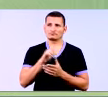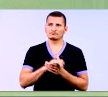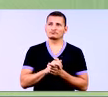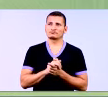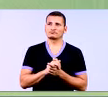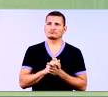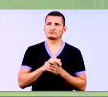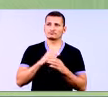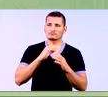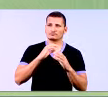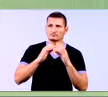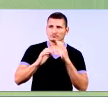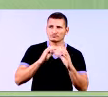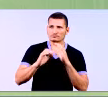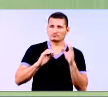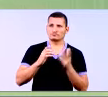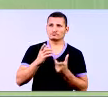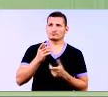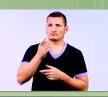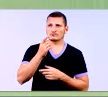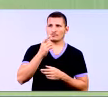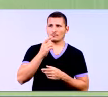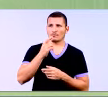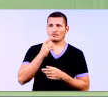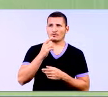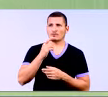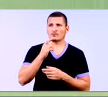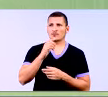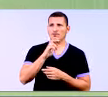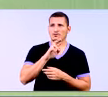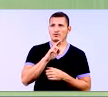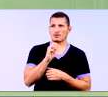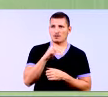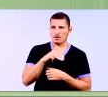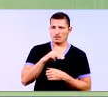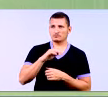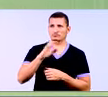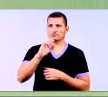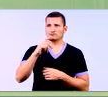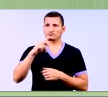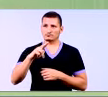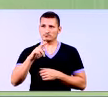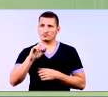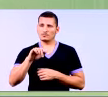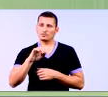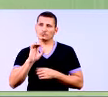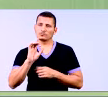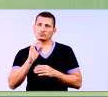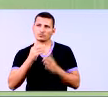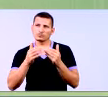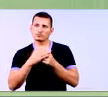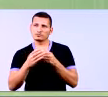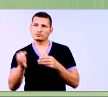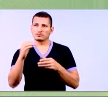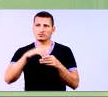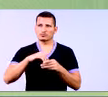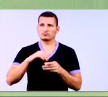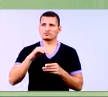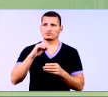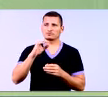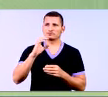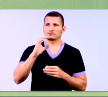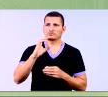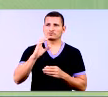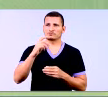fazendo? Toda a evolução vem no sentido de trazer tudo para dentro do processador, porque lá tudo é muito rápido. Então, essa